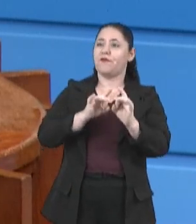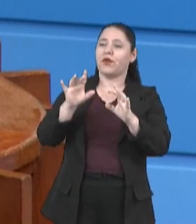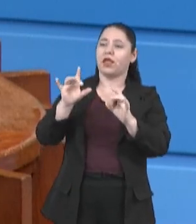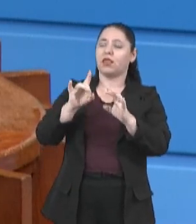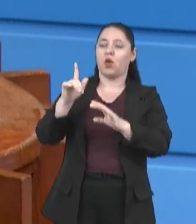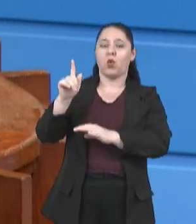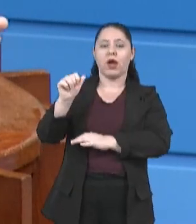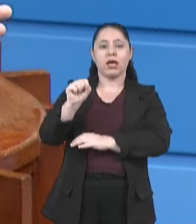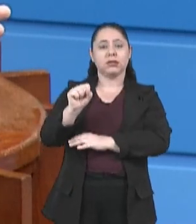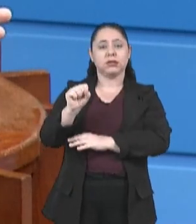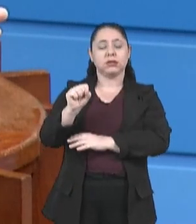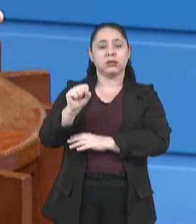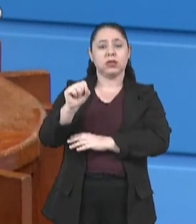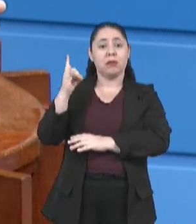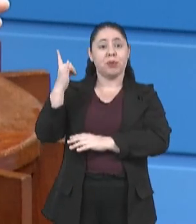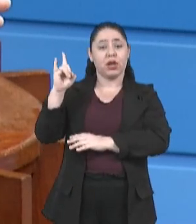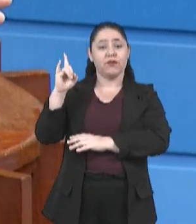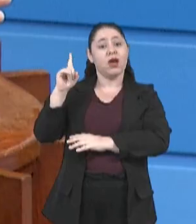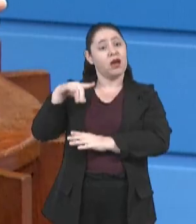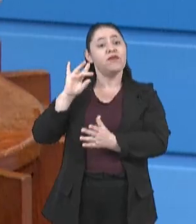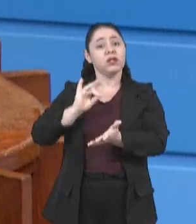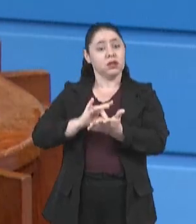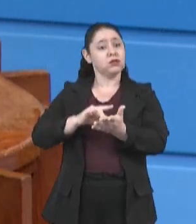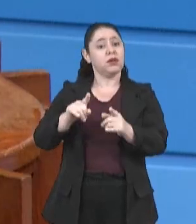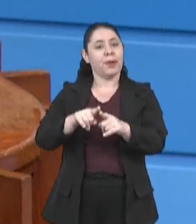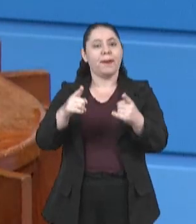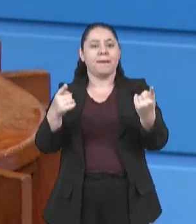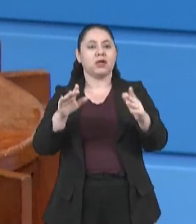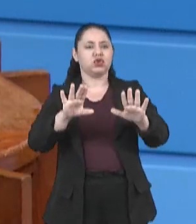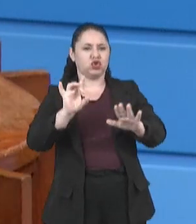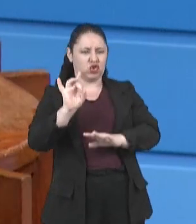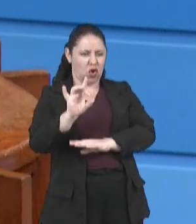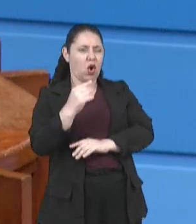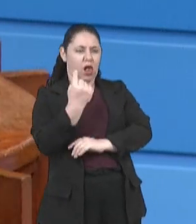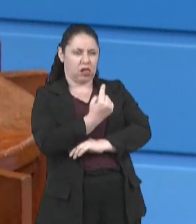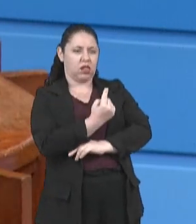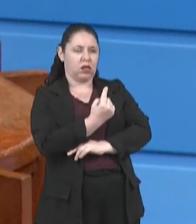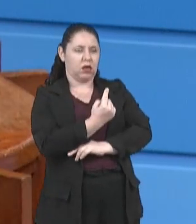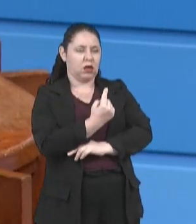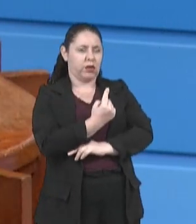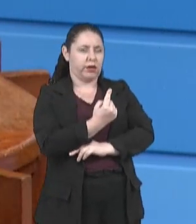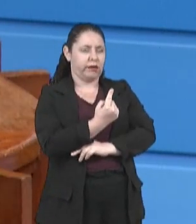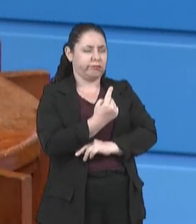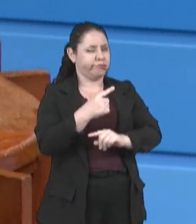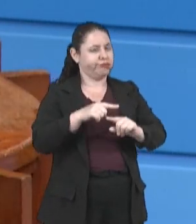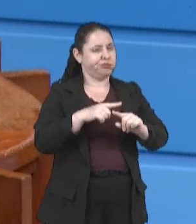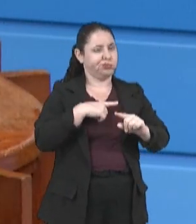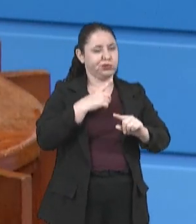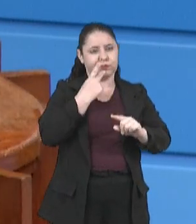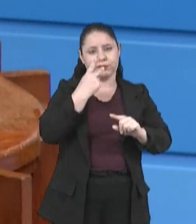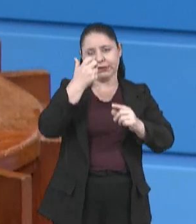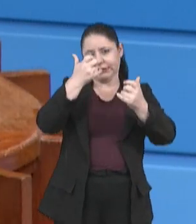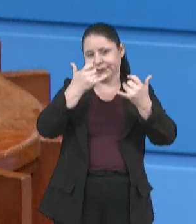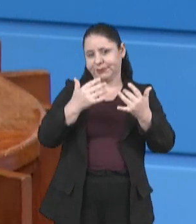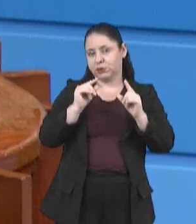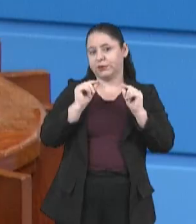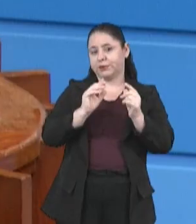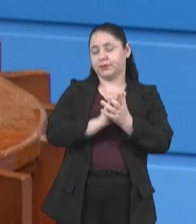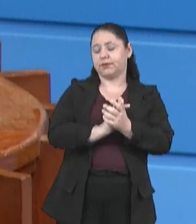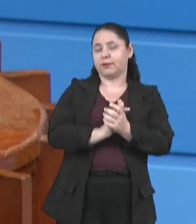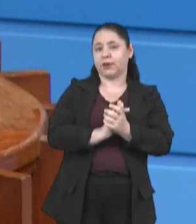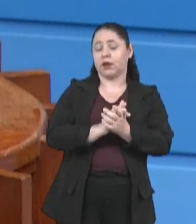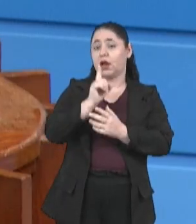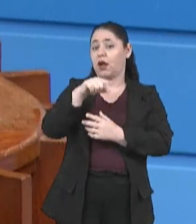gás boliviano. Essa é uma realidade. Mas também não é só isso. Queria tocar num ponto aqui,